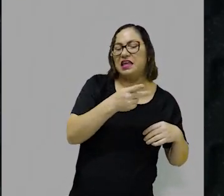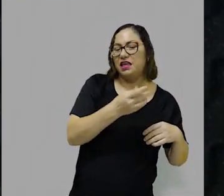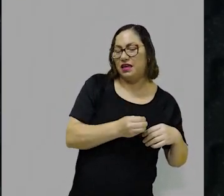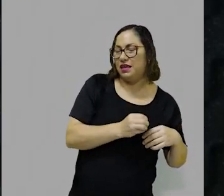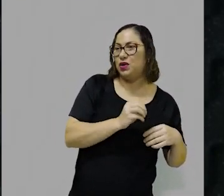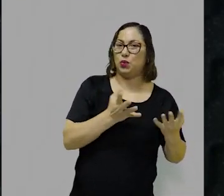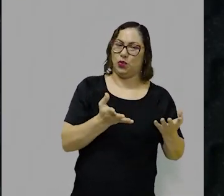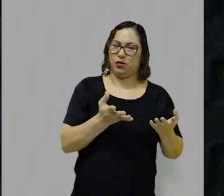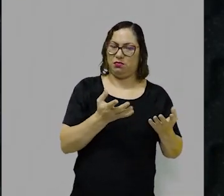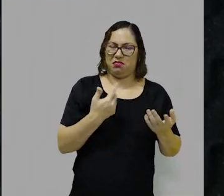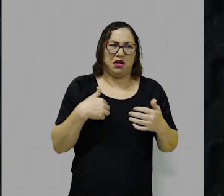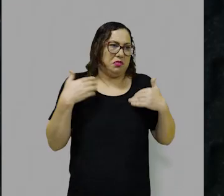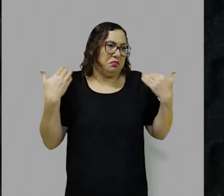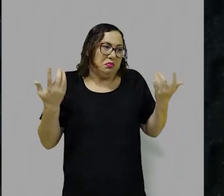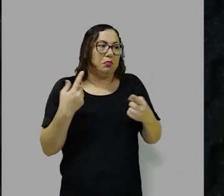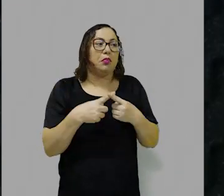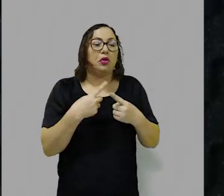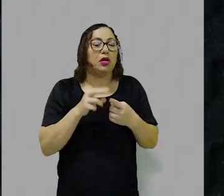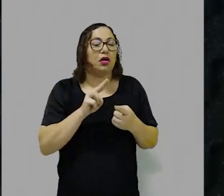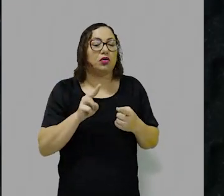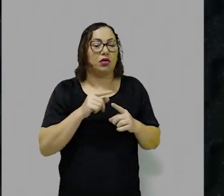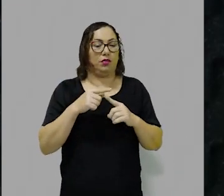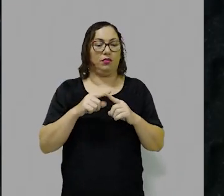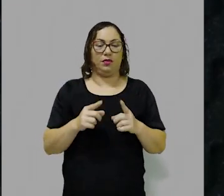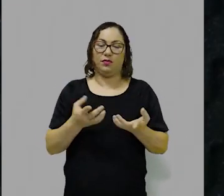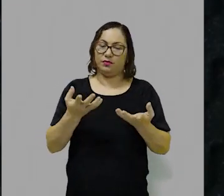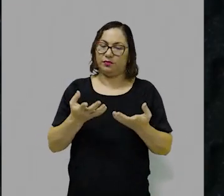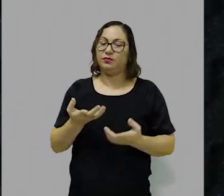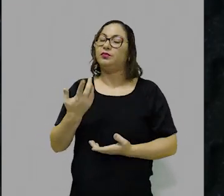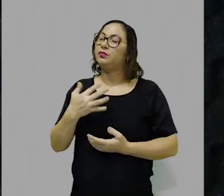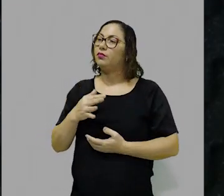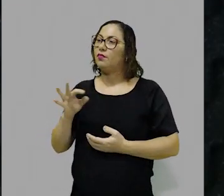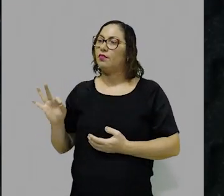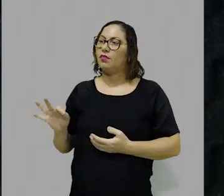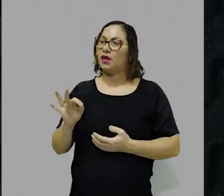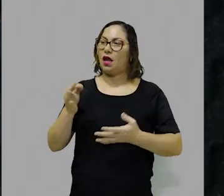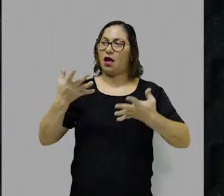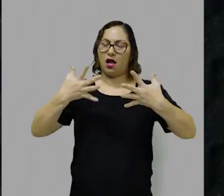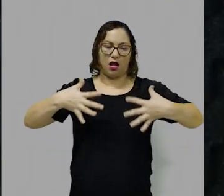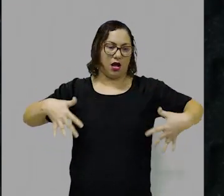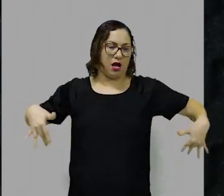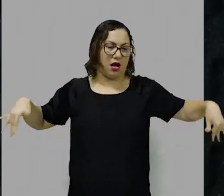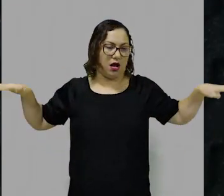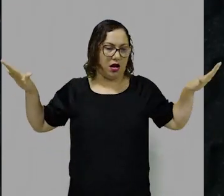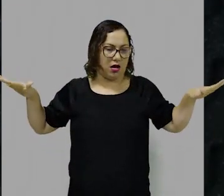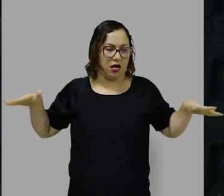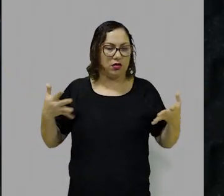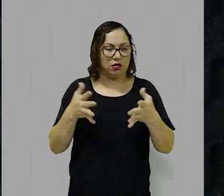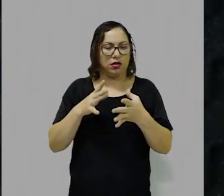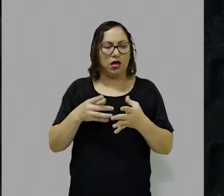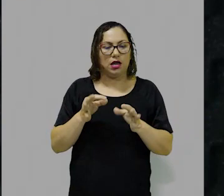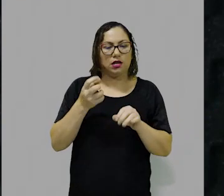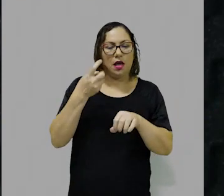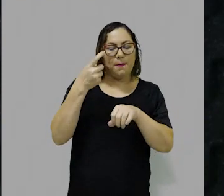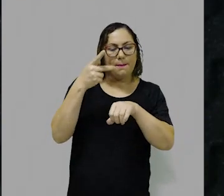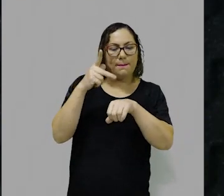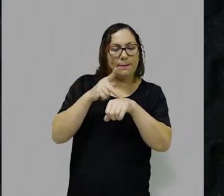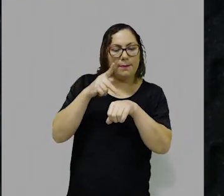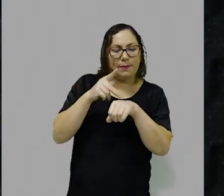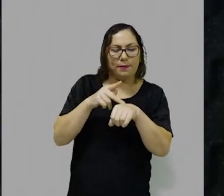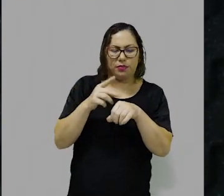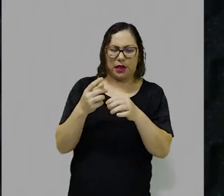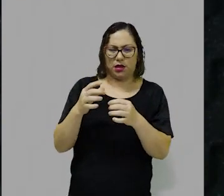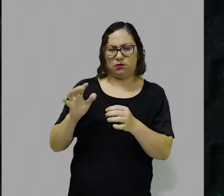isso, né? A libélula, nesse caso, ou macaquinho que a gente chama, as asas são feitas com pedras preciosas,